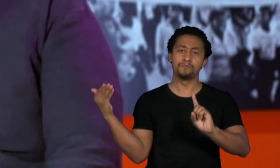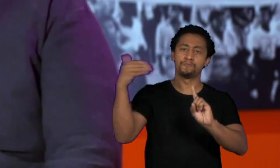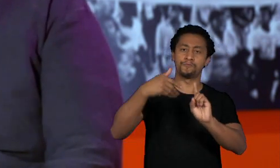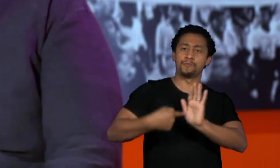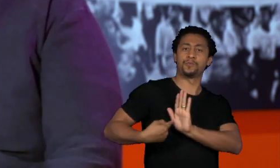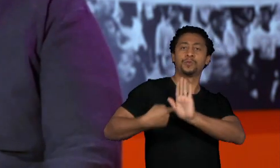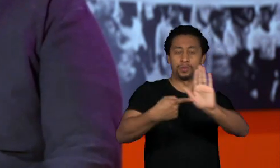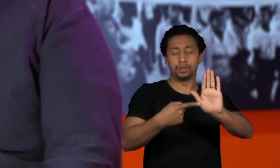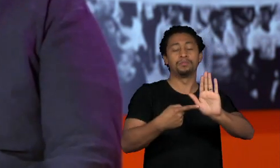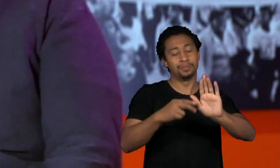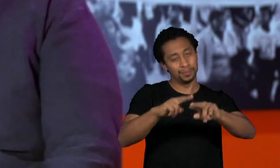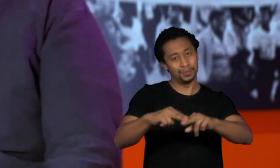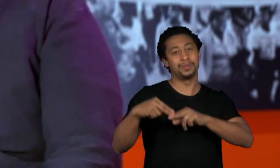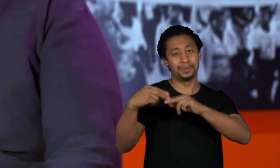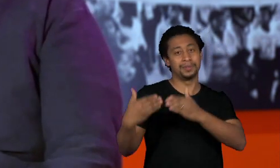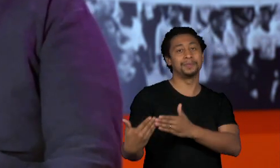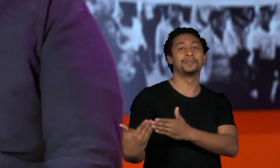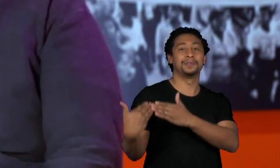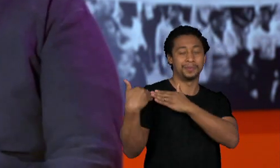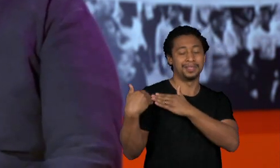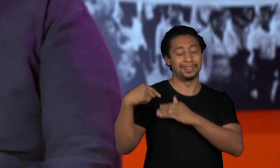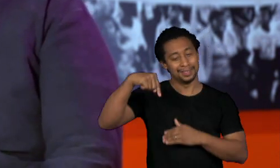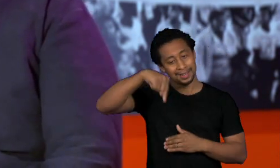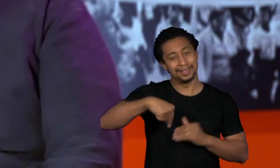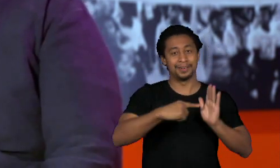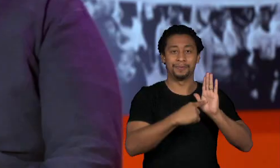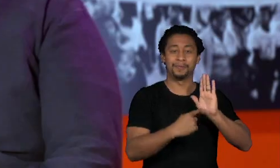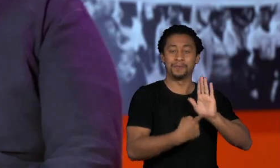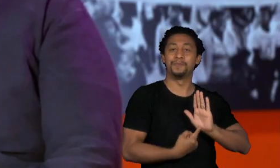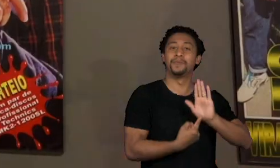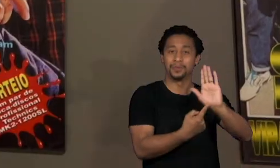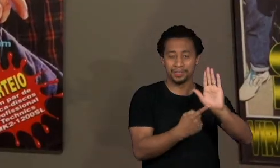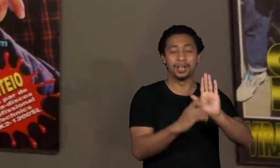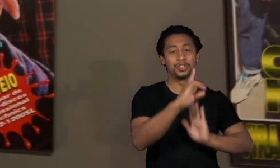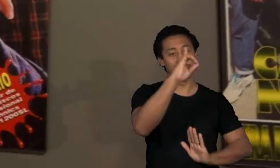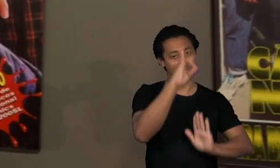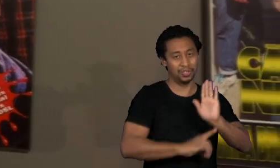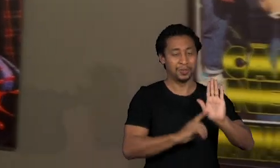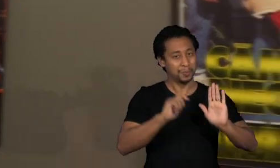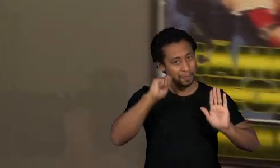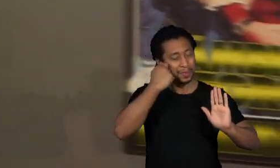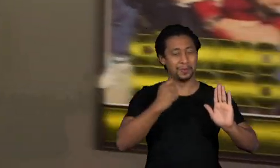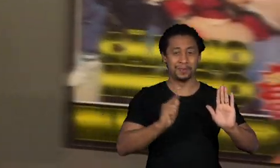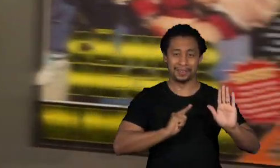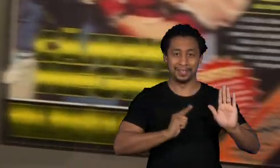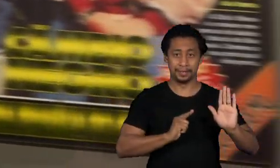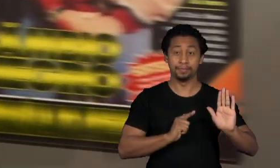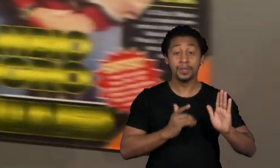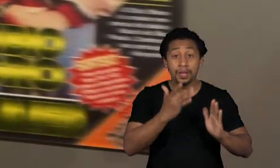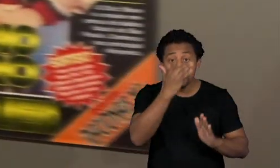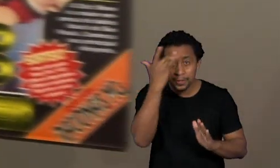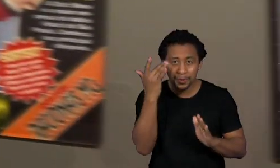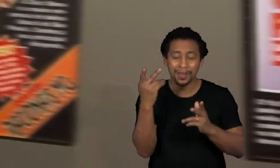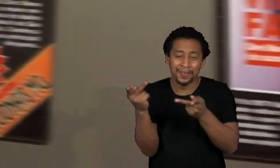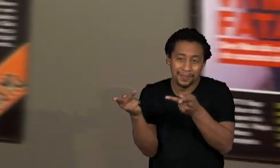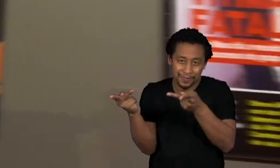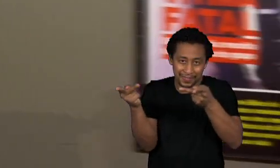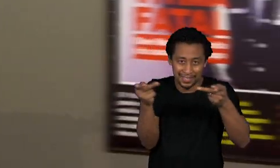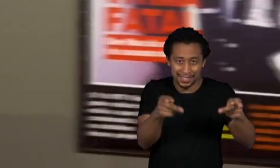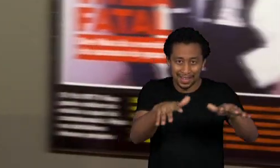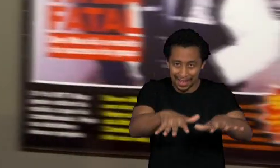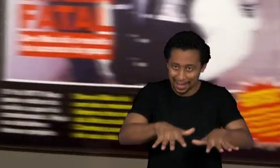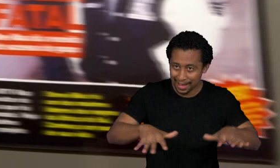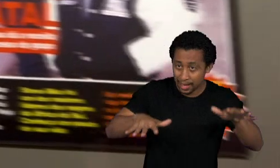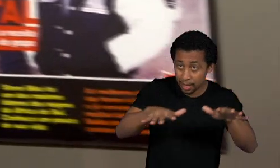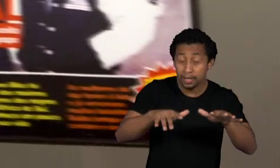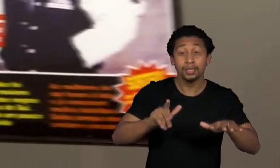exposição tem esse papel, então, de produzir referência sobre essa luta por direitos. O que as pessoas vão encontrar aqui são histórias